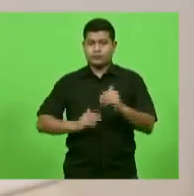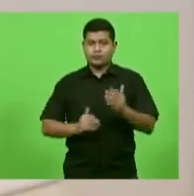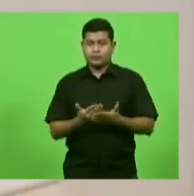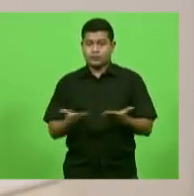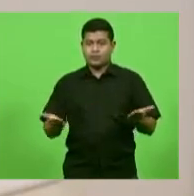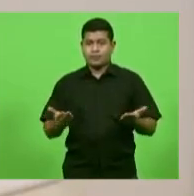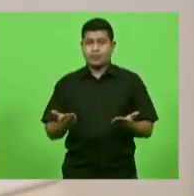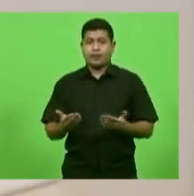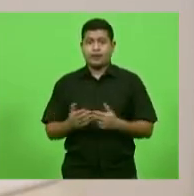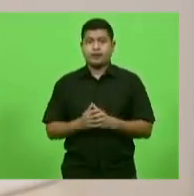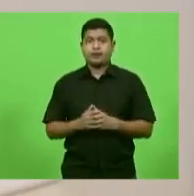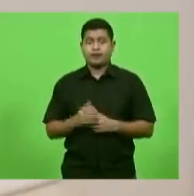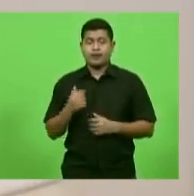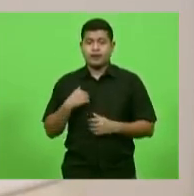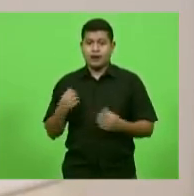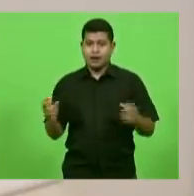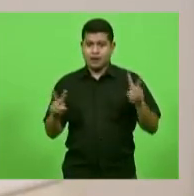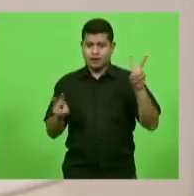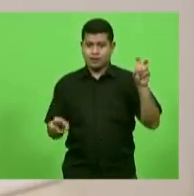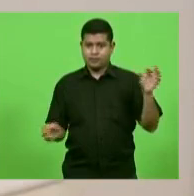eu então,